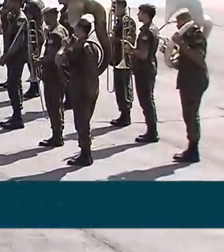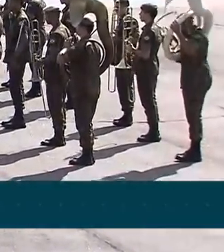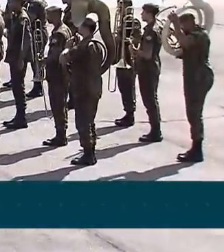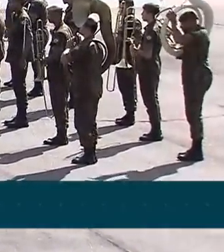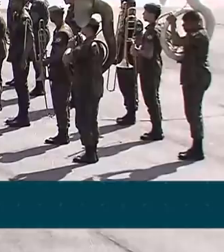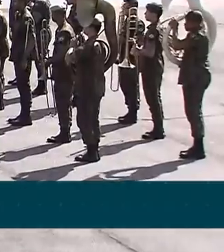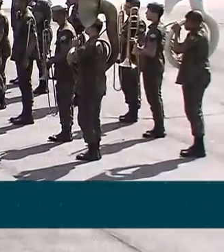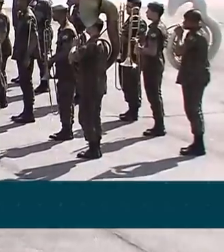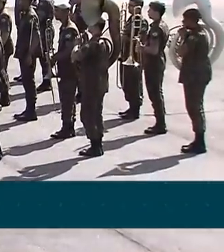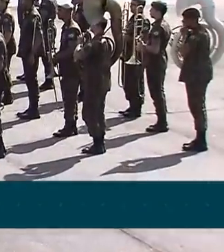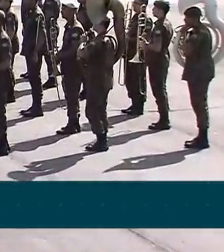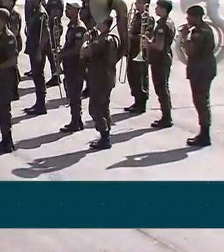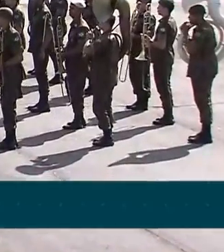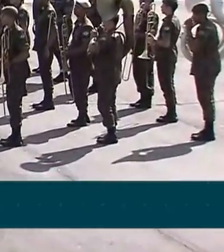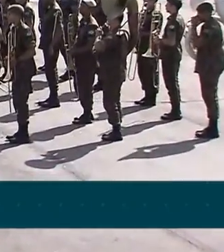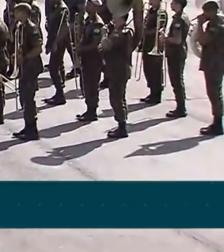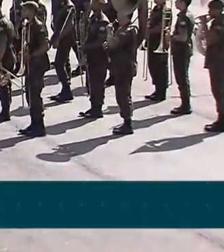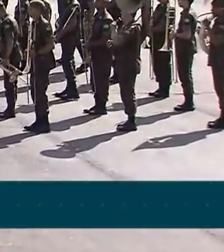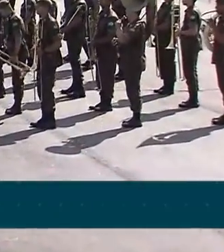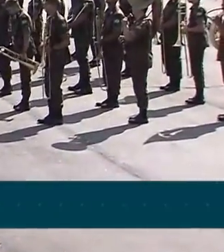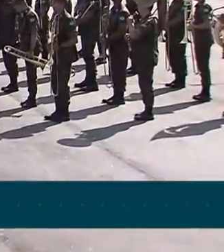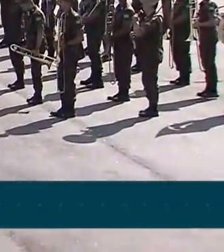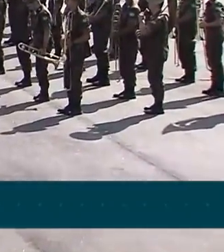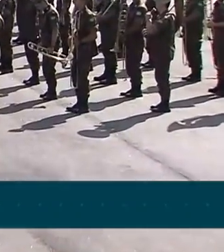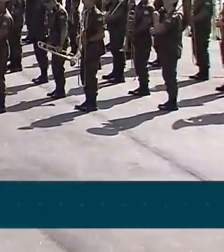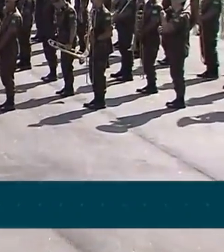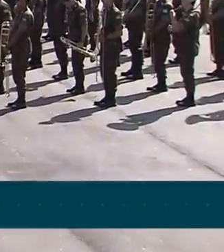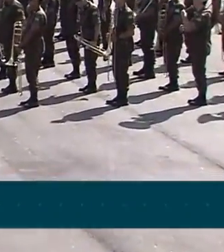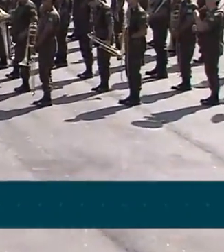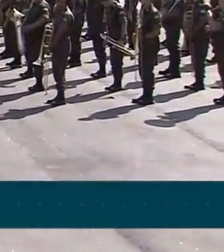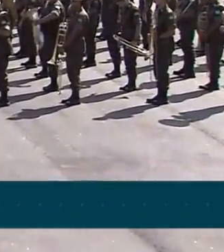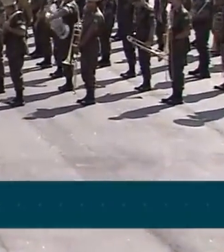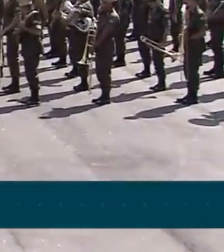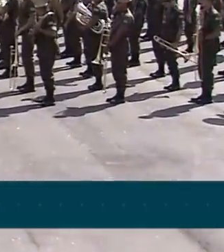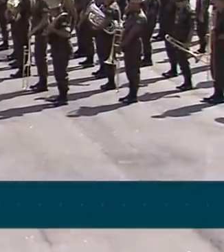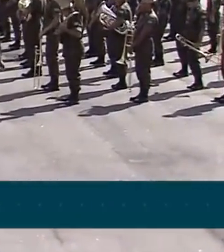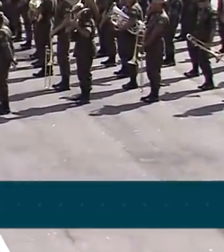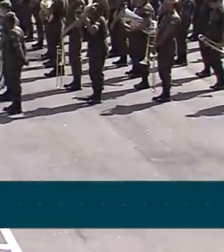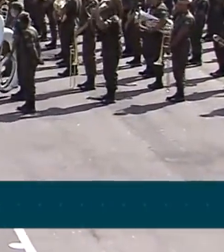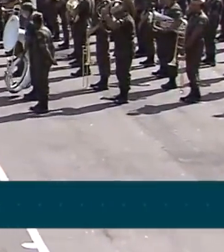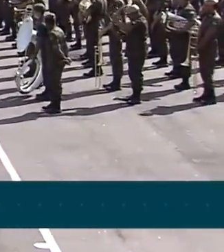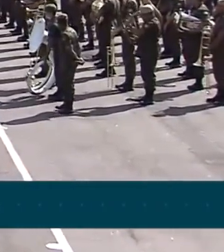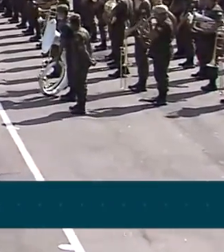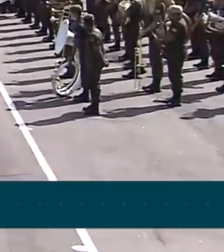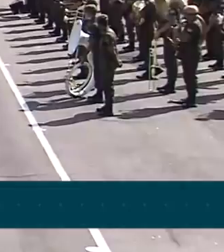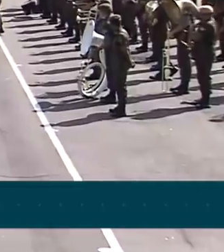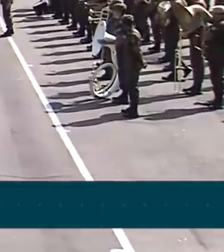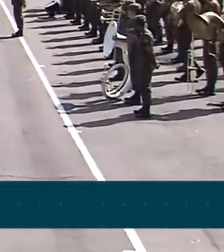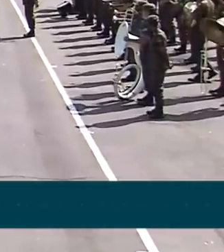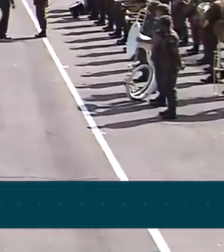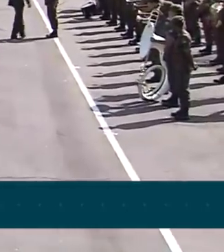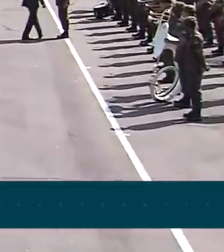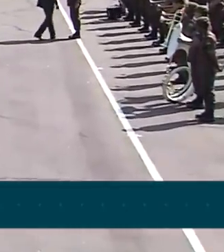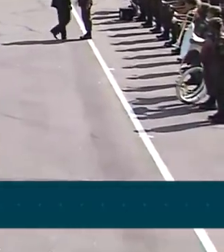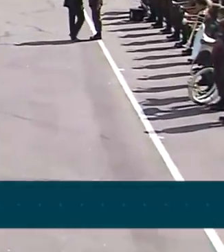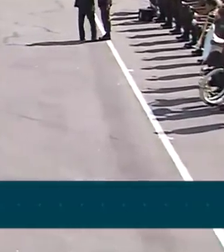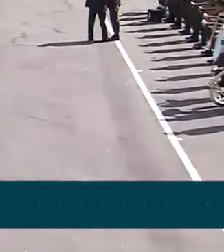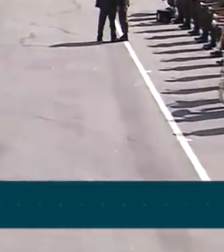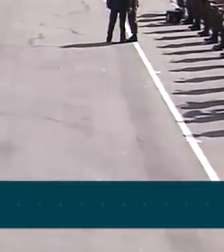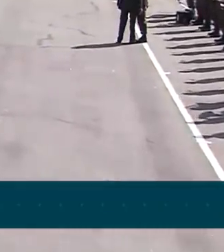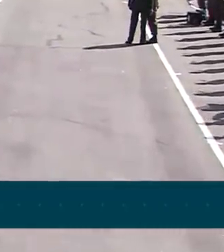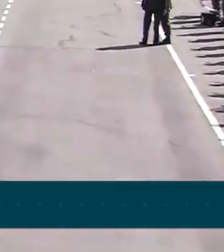Está encerrada a presente solenidade. O senhor general Barcelos, comandante interino do Exército, agradece às